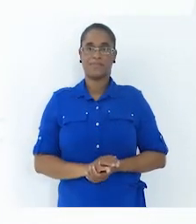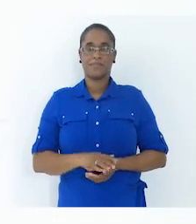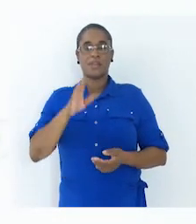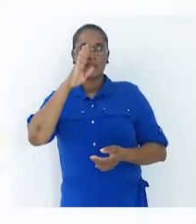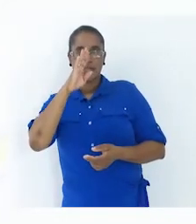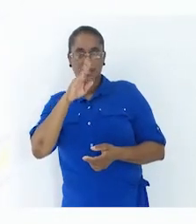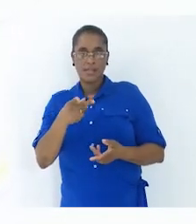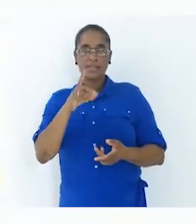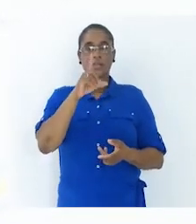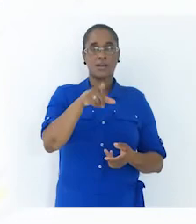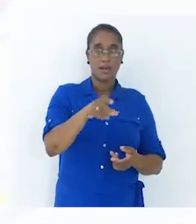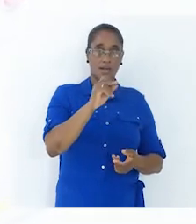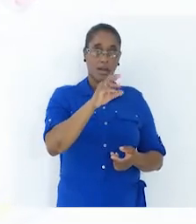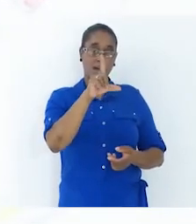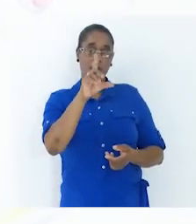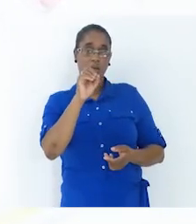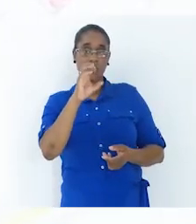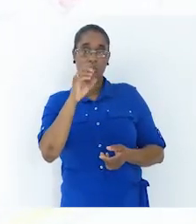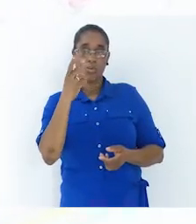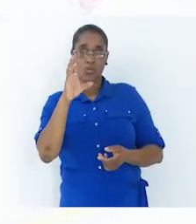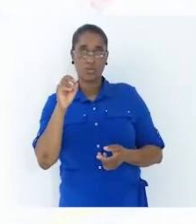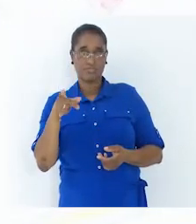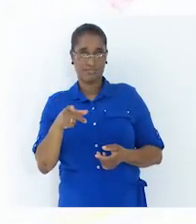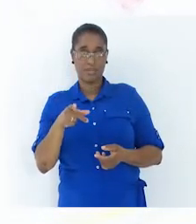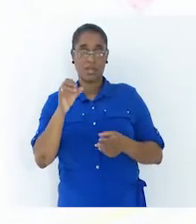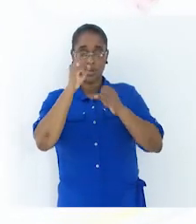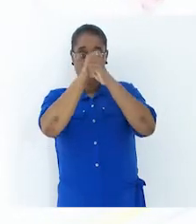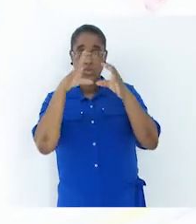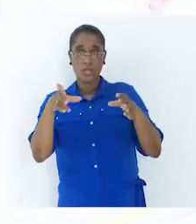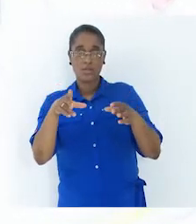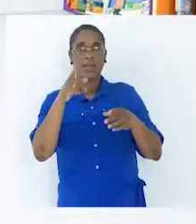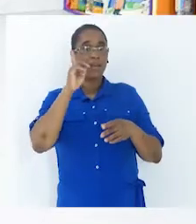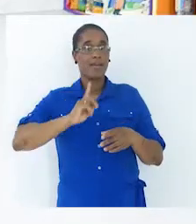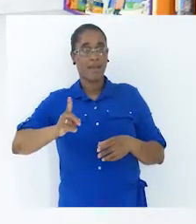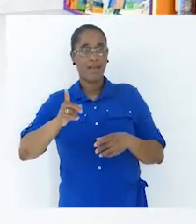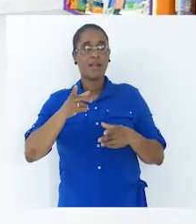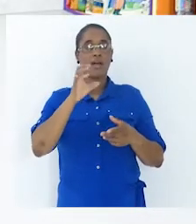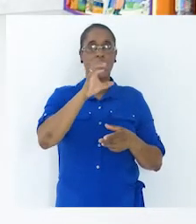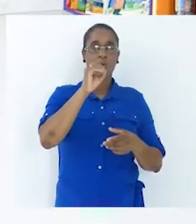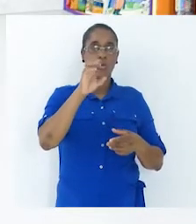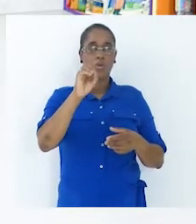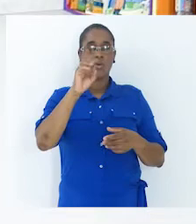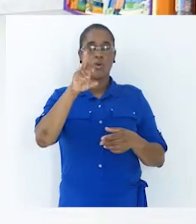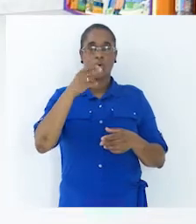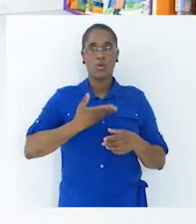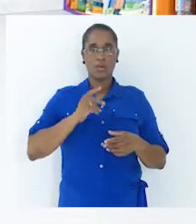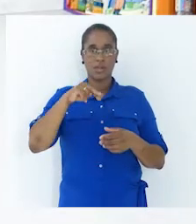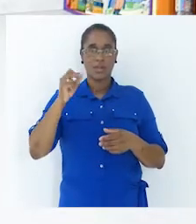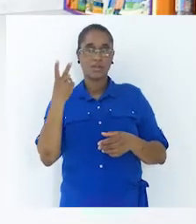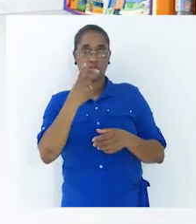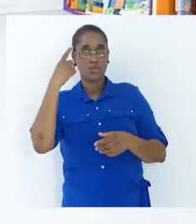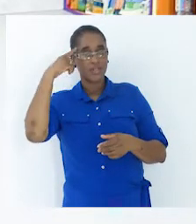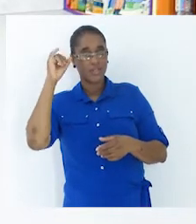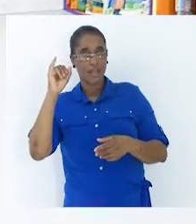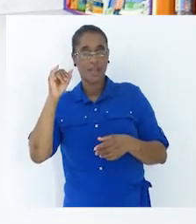Se a locução coordenativa é conclusiva e ela coordena as duas orações ou as duas